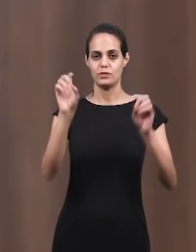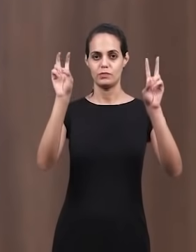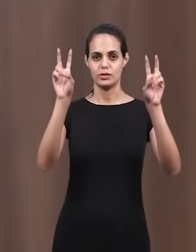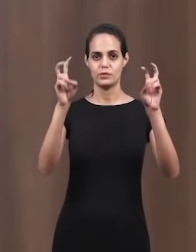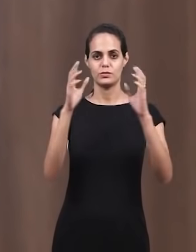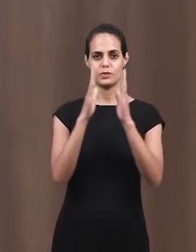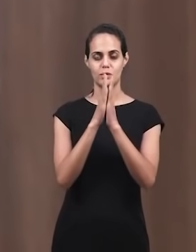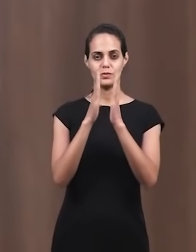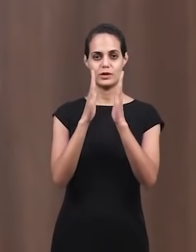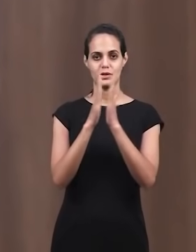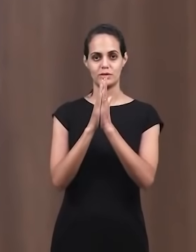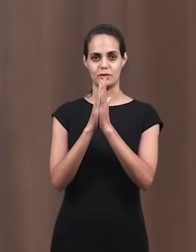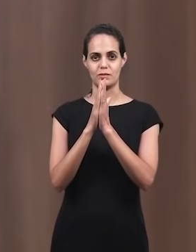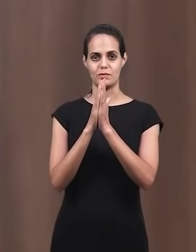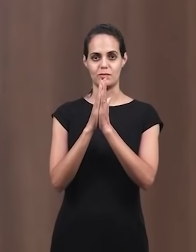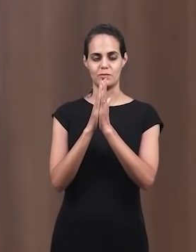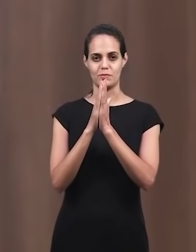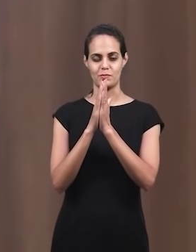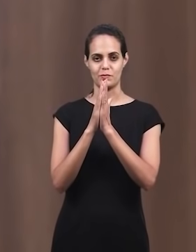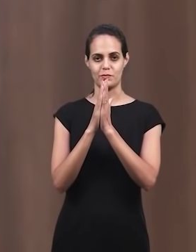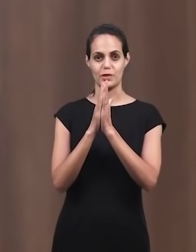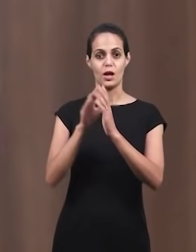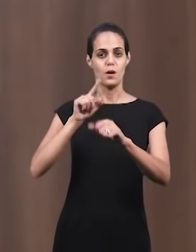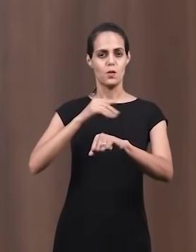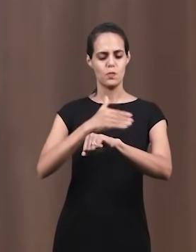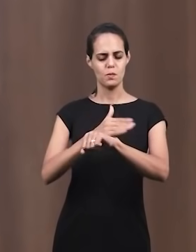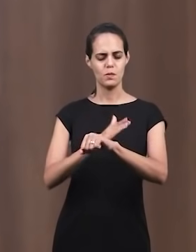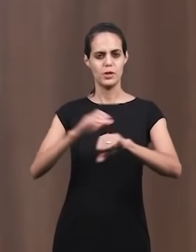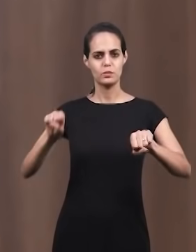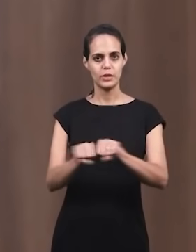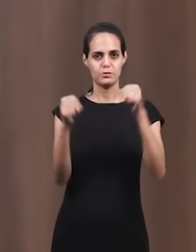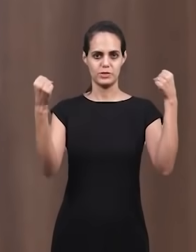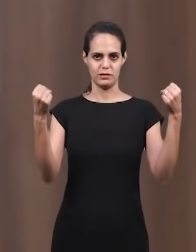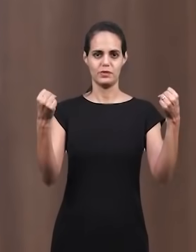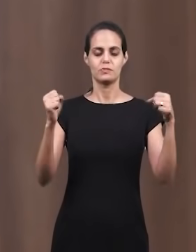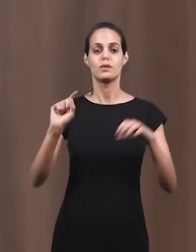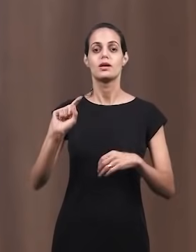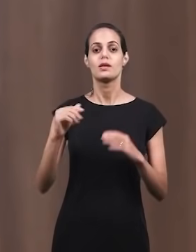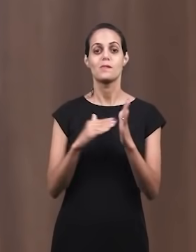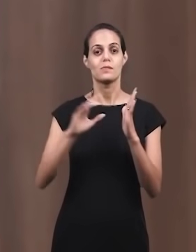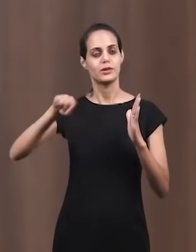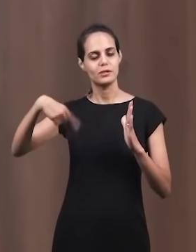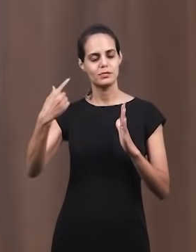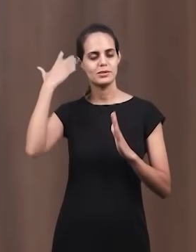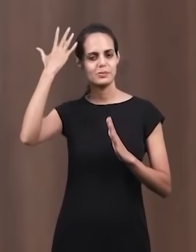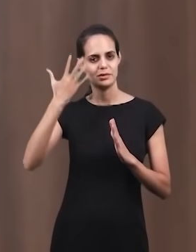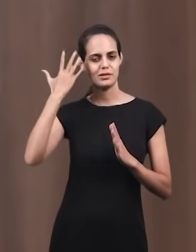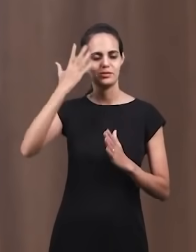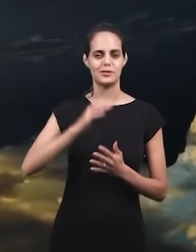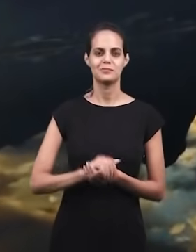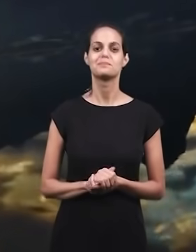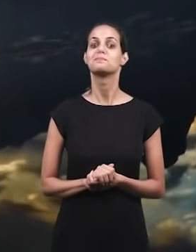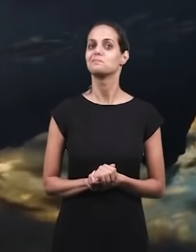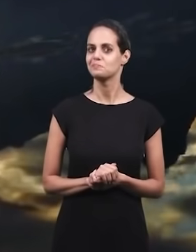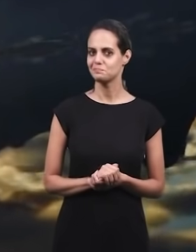a oração diante do impossível. Vamos louvar ao Senhor e, na sequência, você assiste a mensagem.